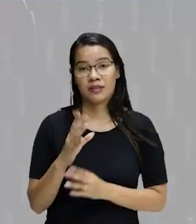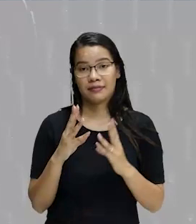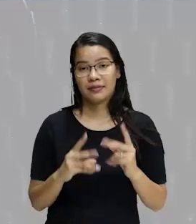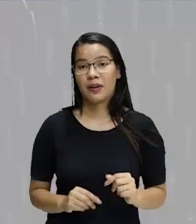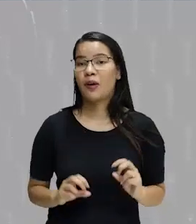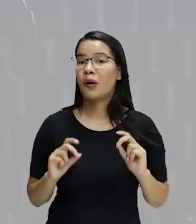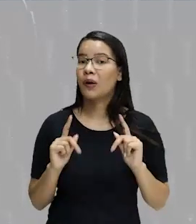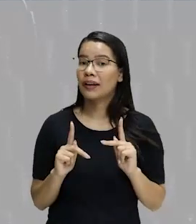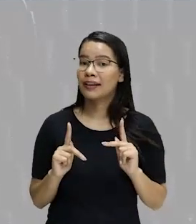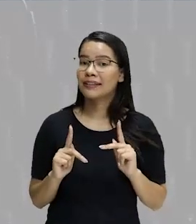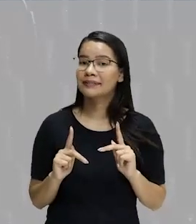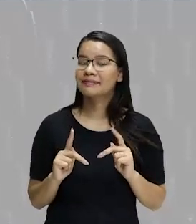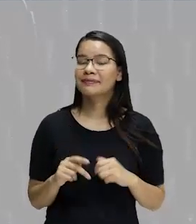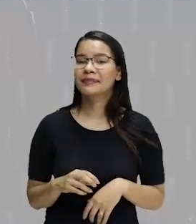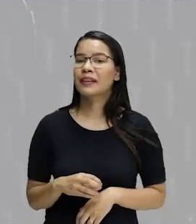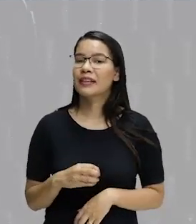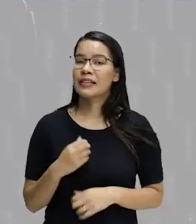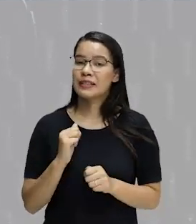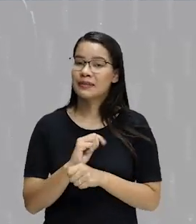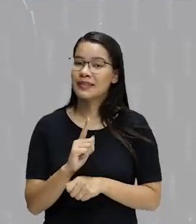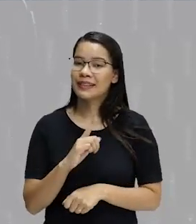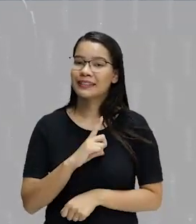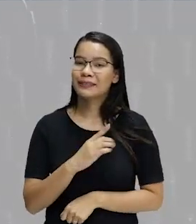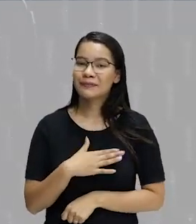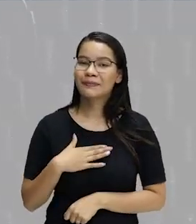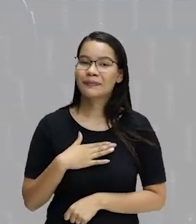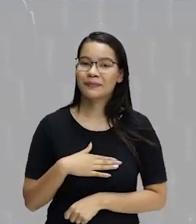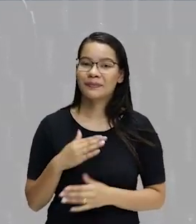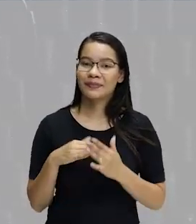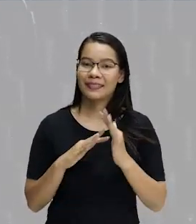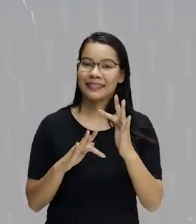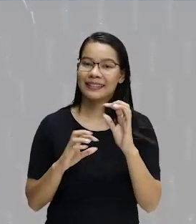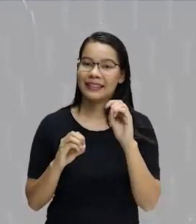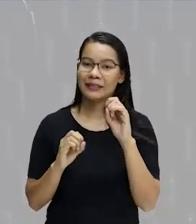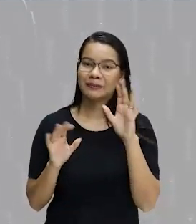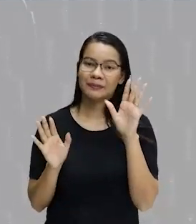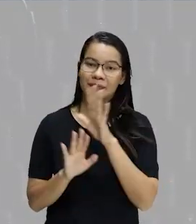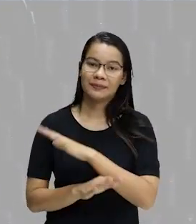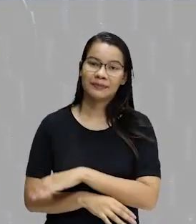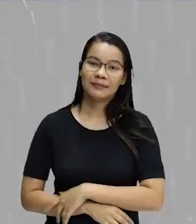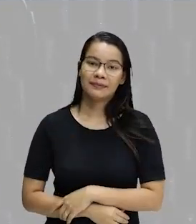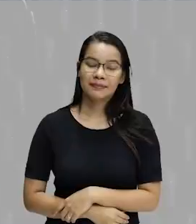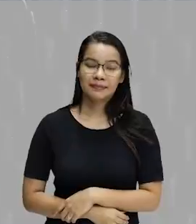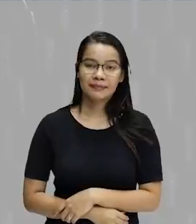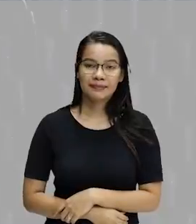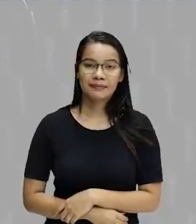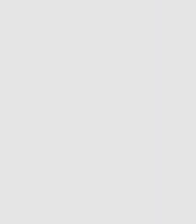Beleza, turma? Show de bola? Espero que vocês tenham gostado. Até a próxima. Valeu!